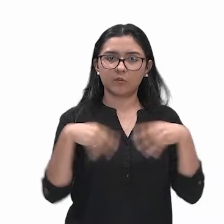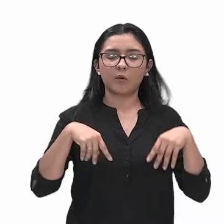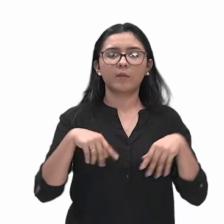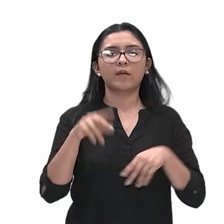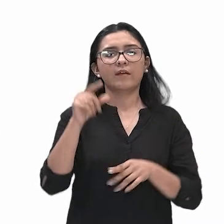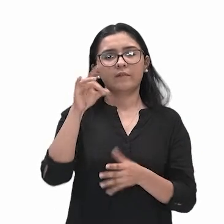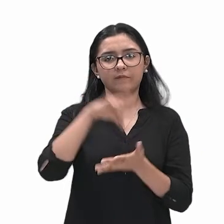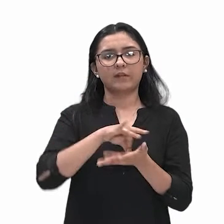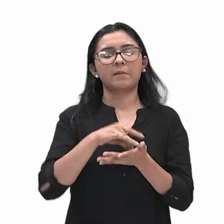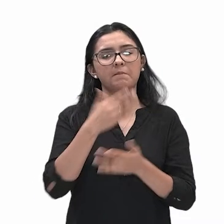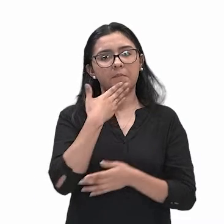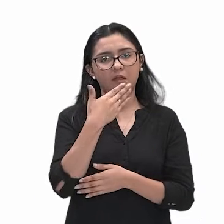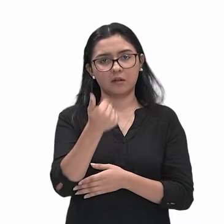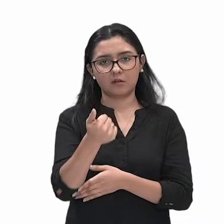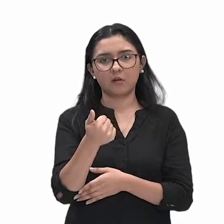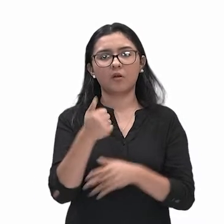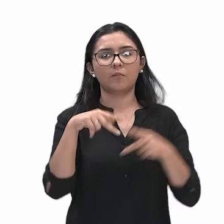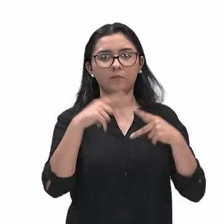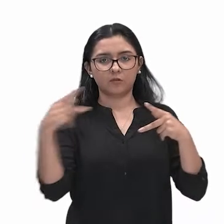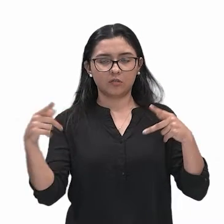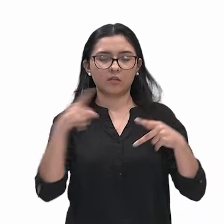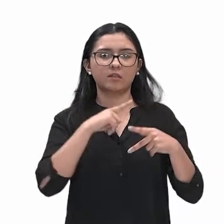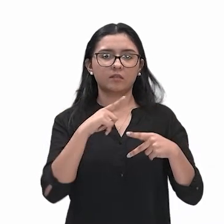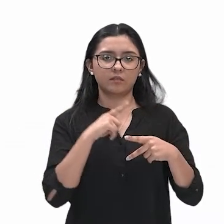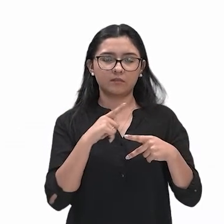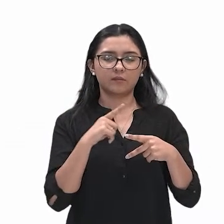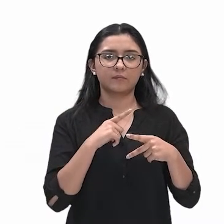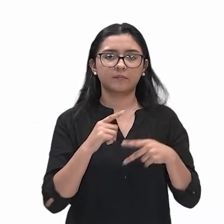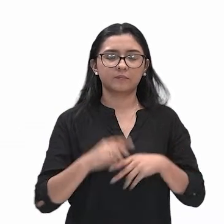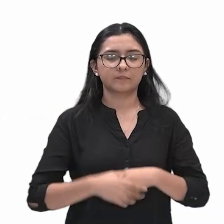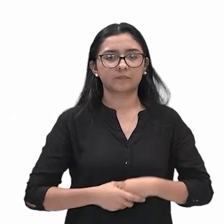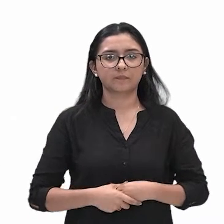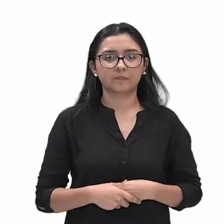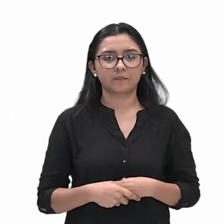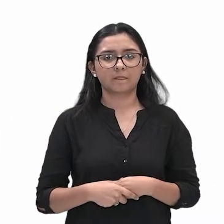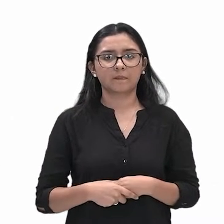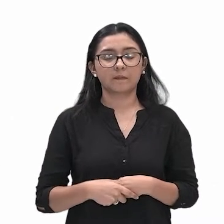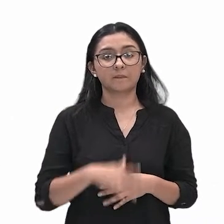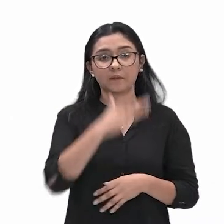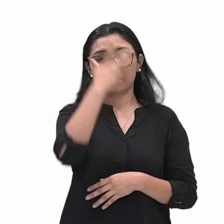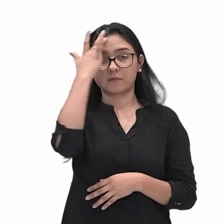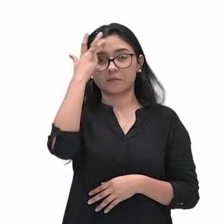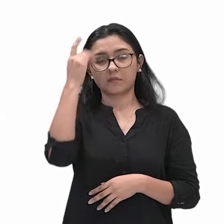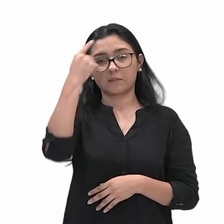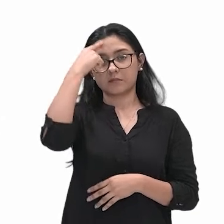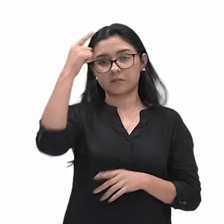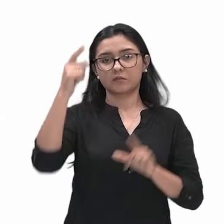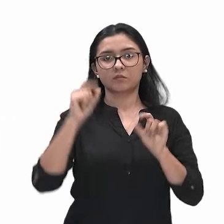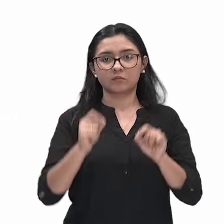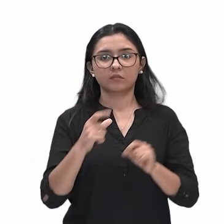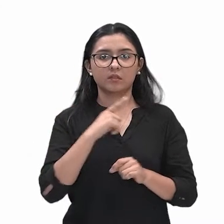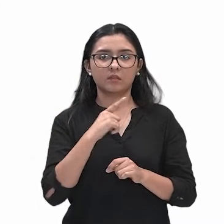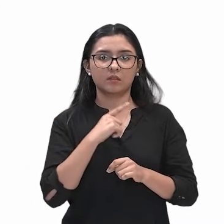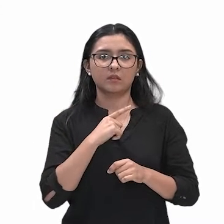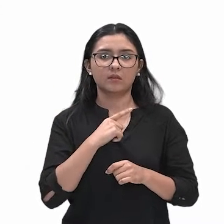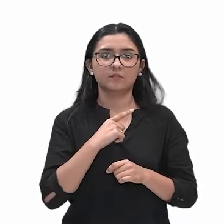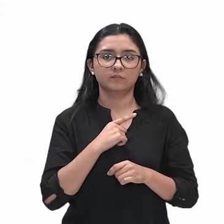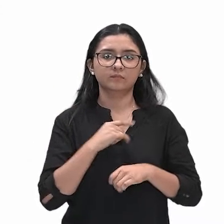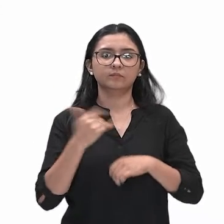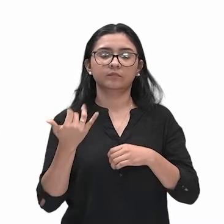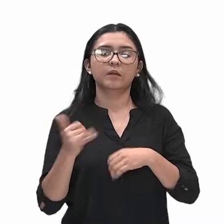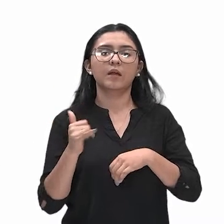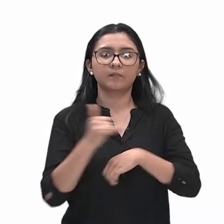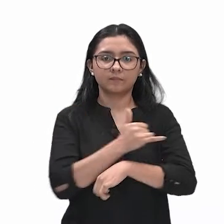das melhores, né, fontes de proteína para quem está pensando aí em ganhar um pouquinho mais de massa magra,